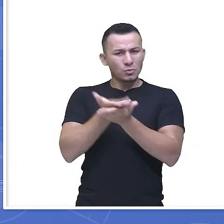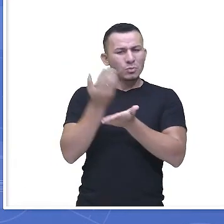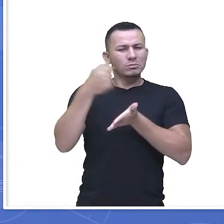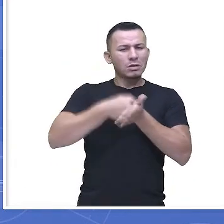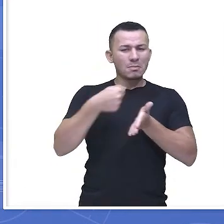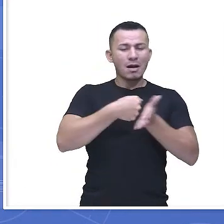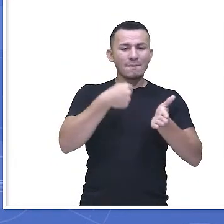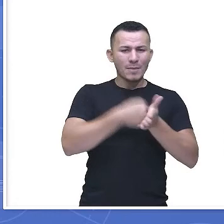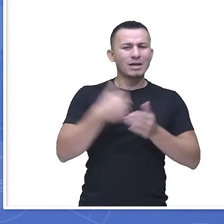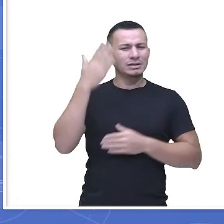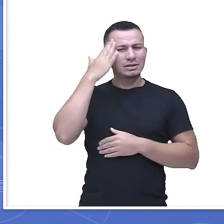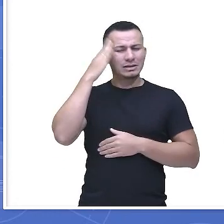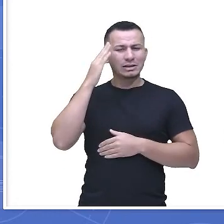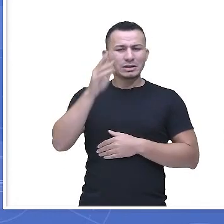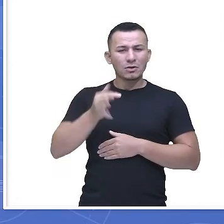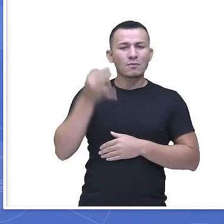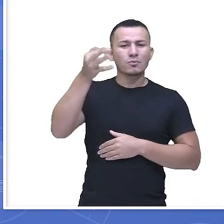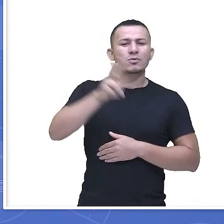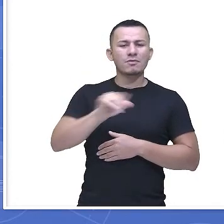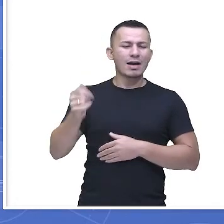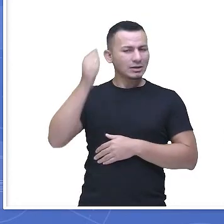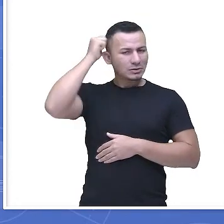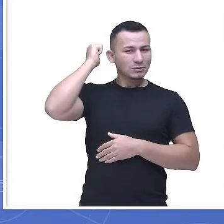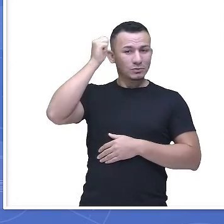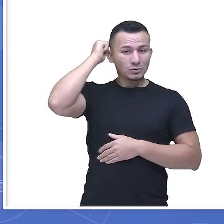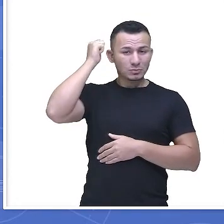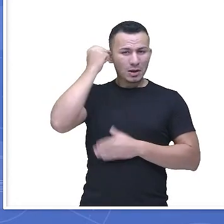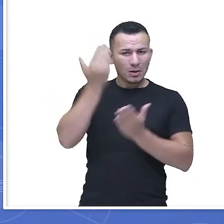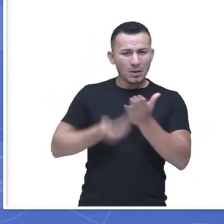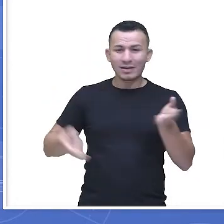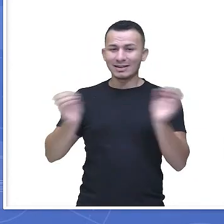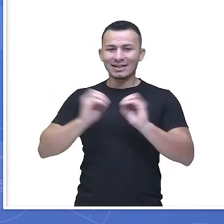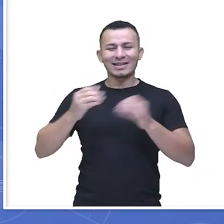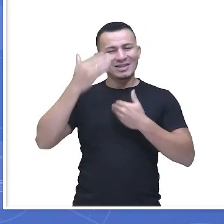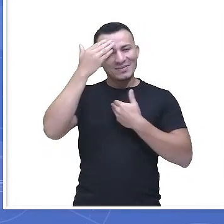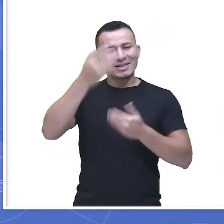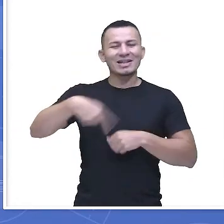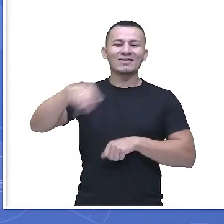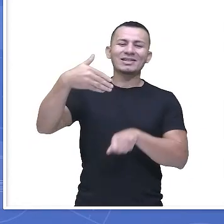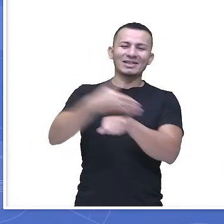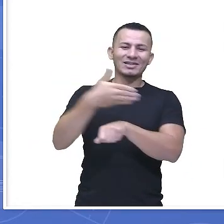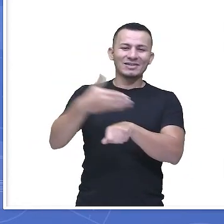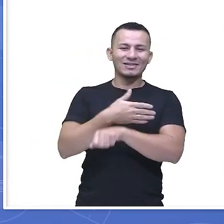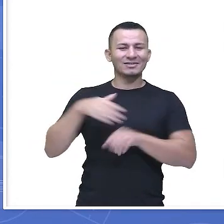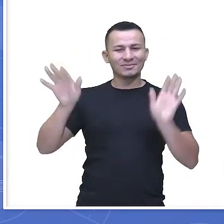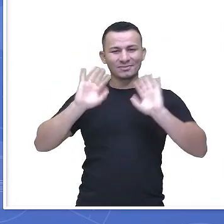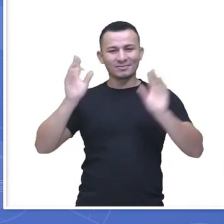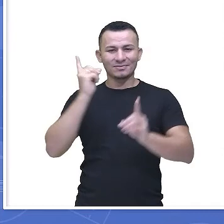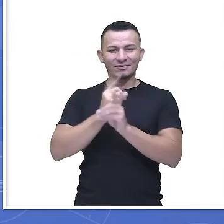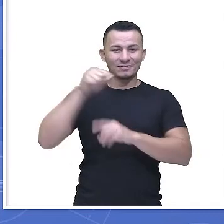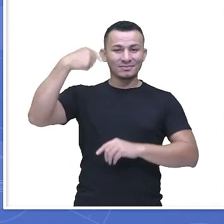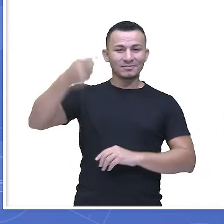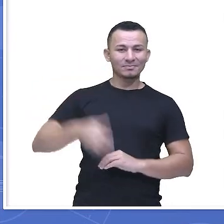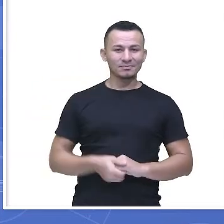aí que vai vir um monte de vestibular depois, então não percam nenhum. Muito obrigada pela participação e até a próxima.